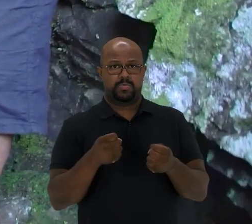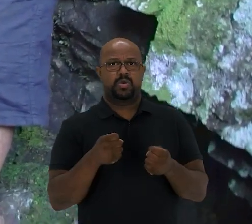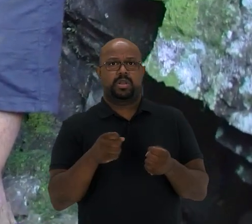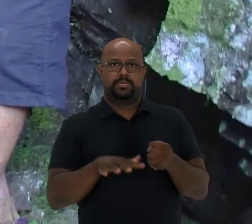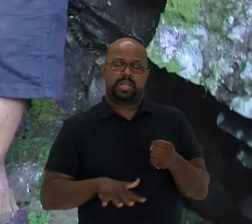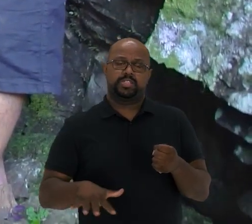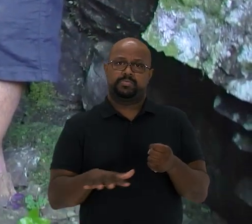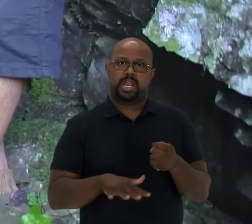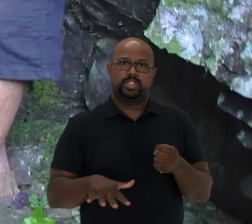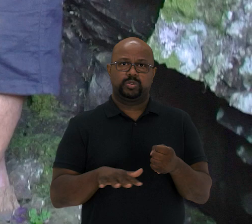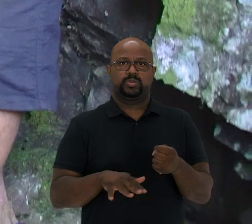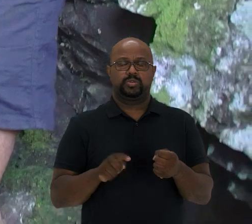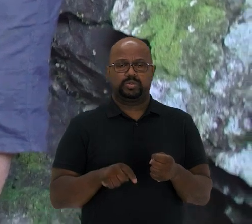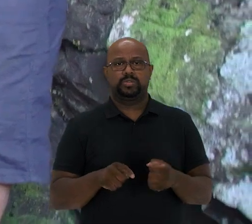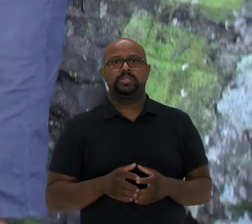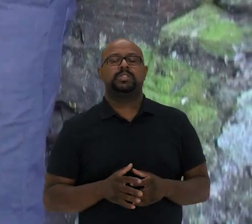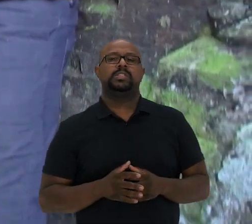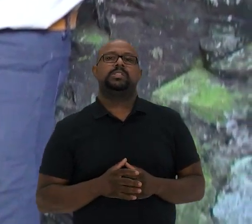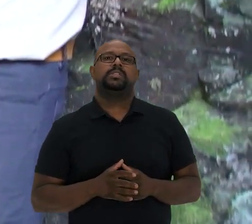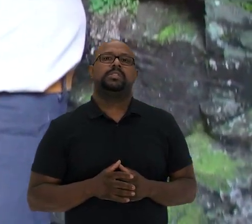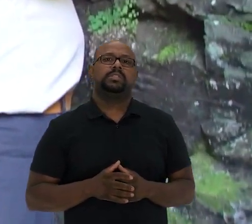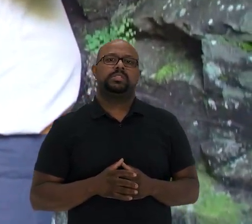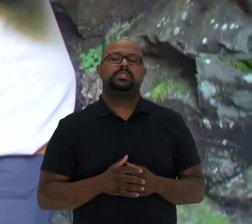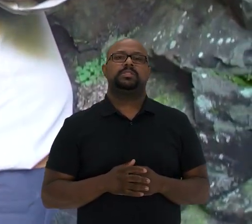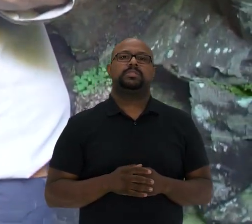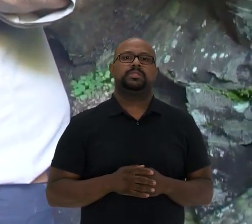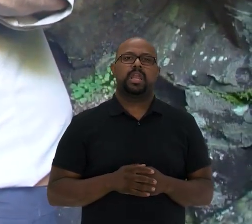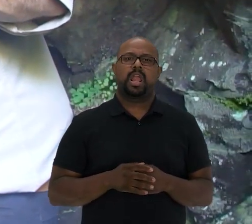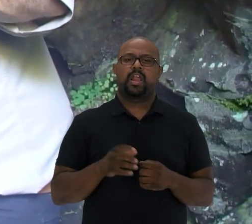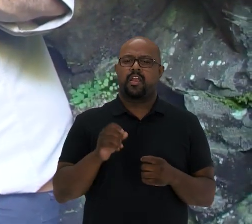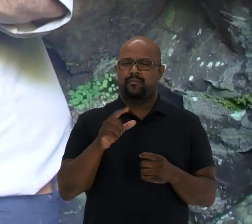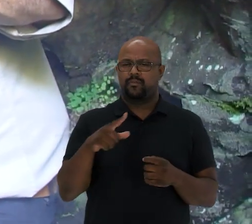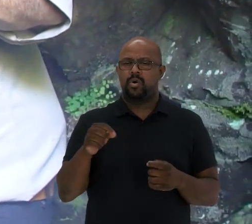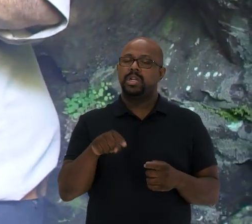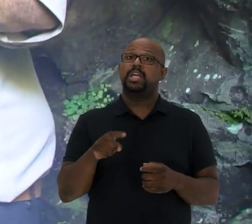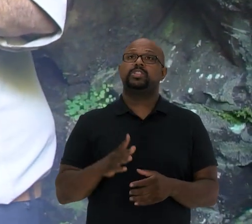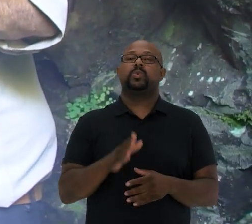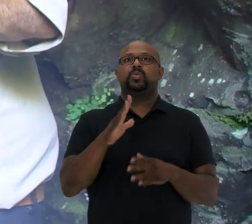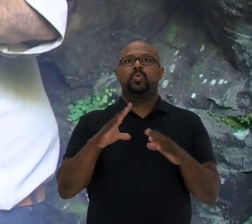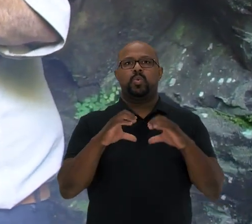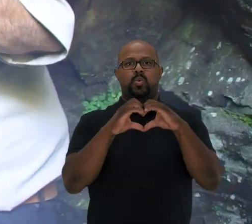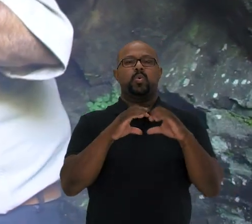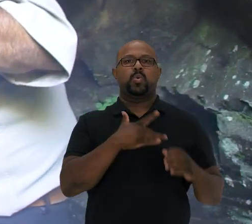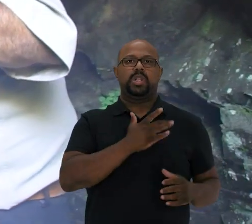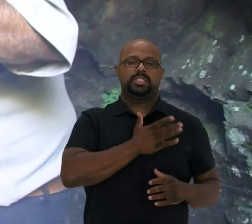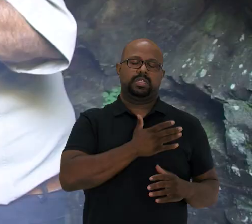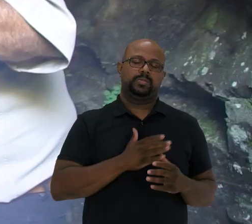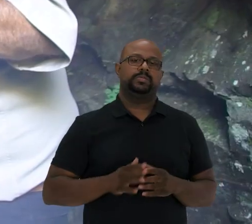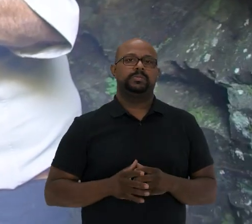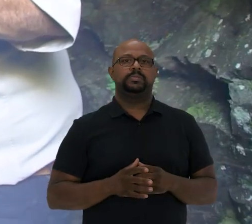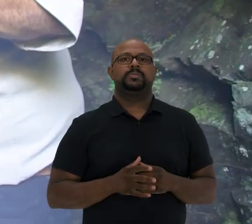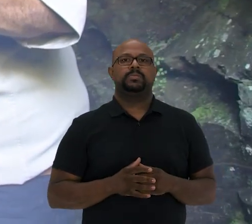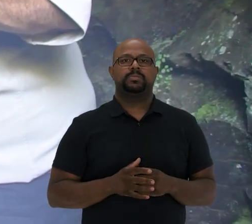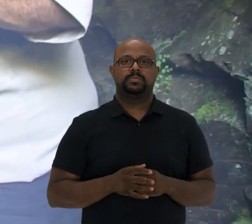quebrou, saiu da parte de baixo da folhinha, né? Deu a folha e chegamos no coração. E aí fomos por lá